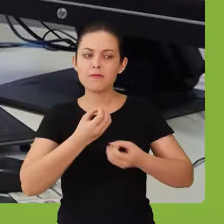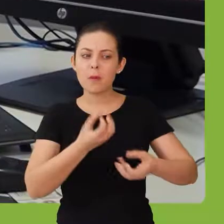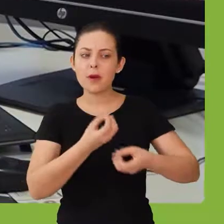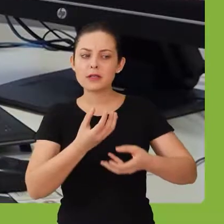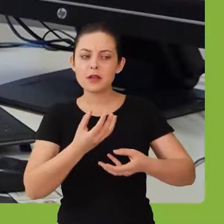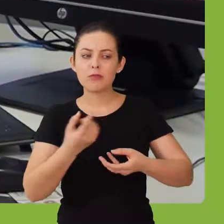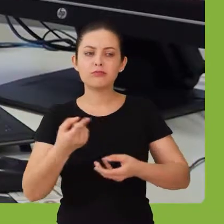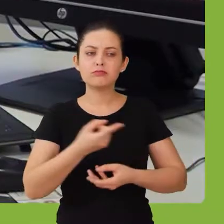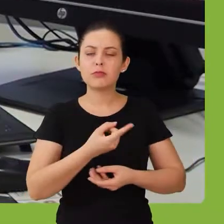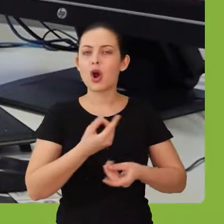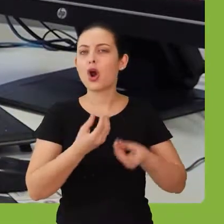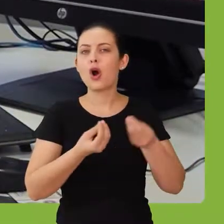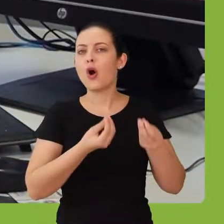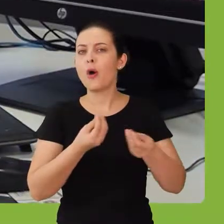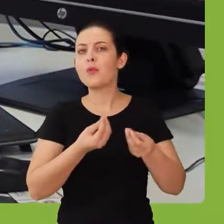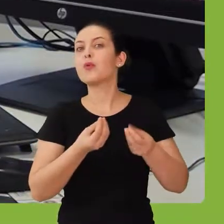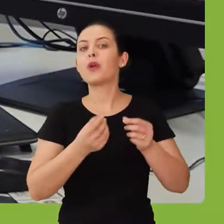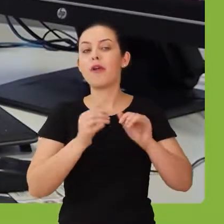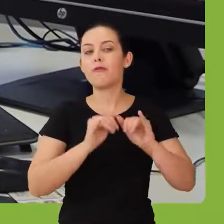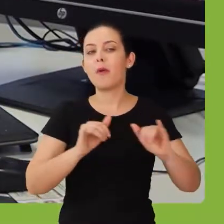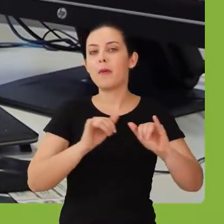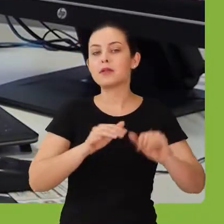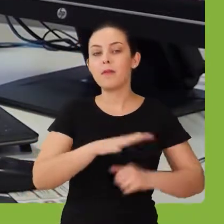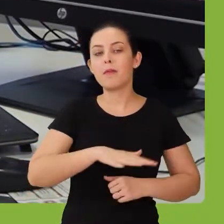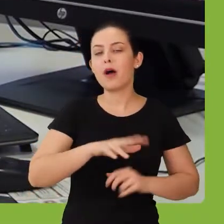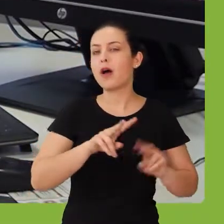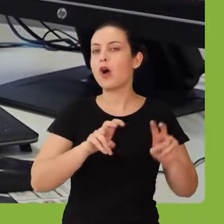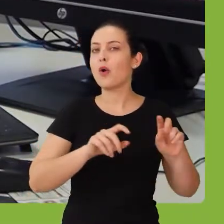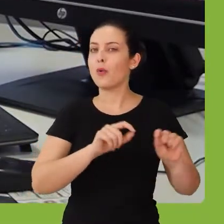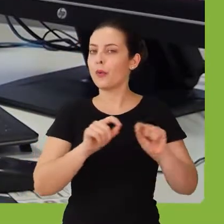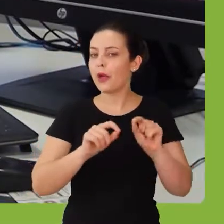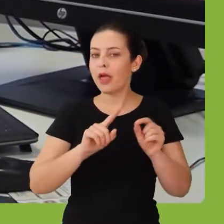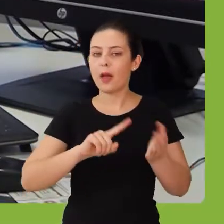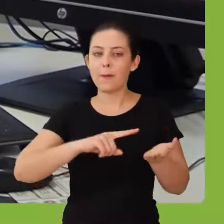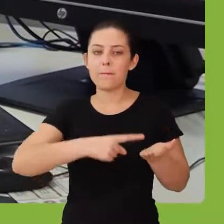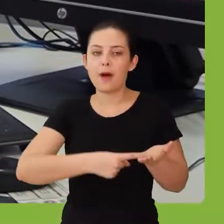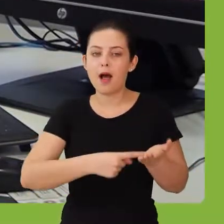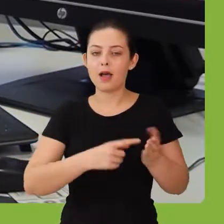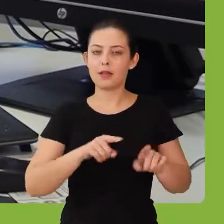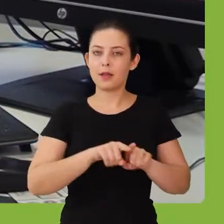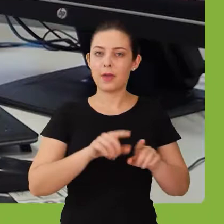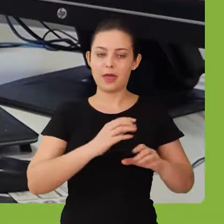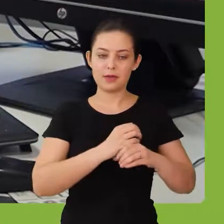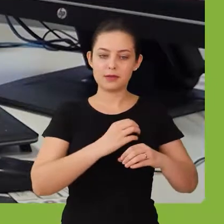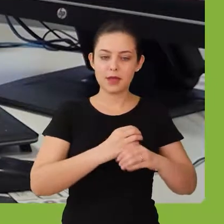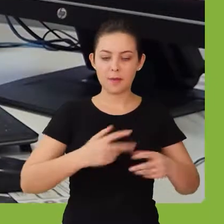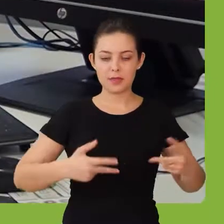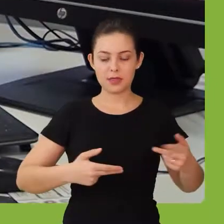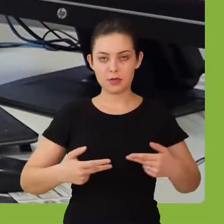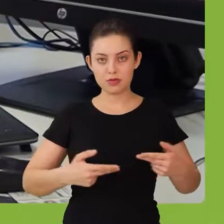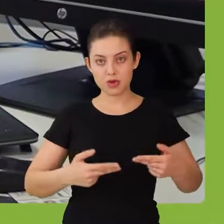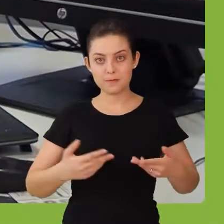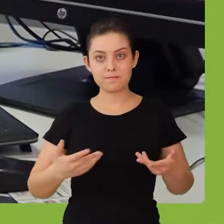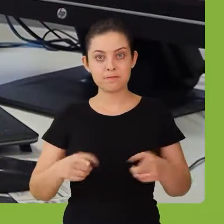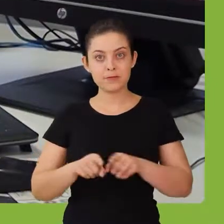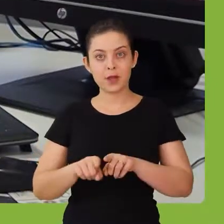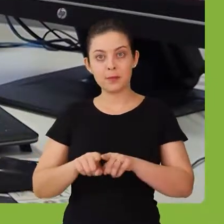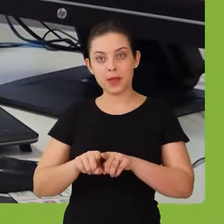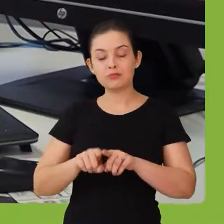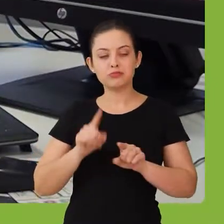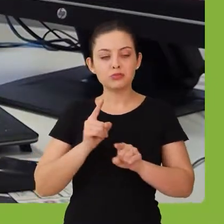a transparência das informações sobre consultas exames e cirurgias inclusive um